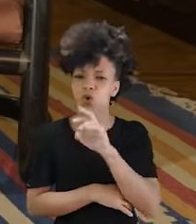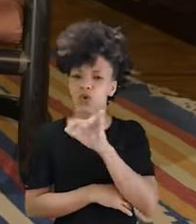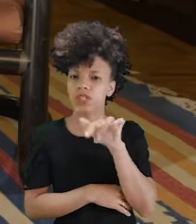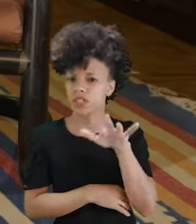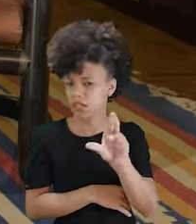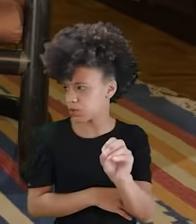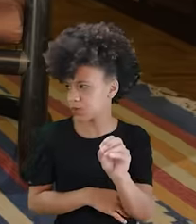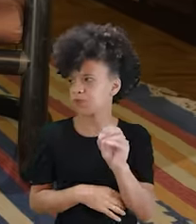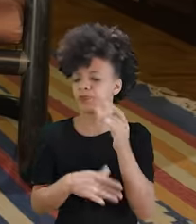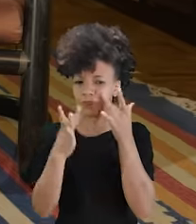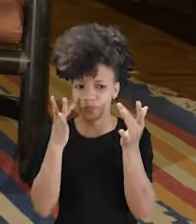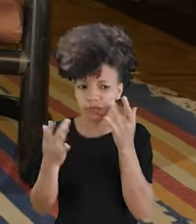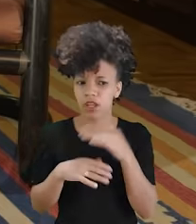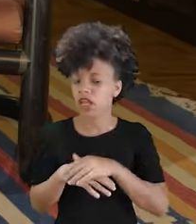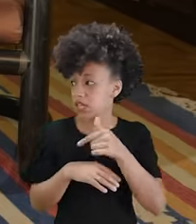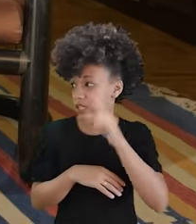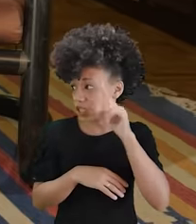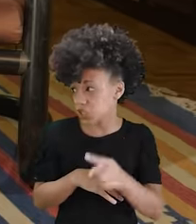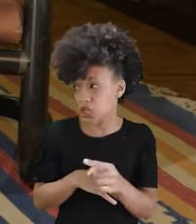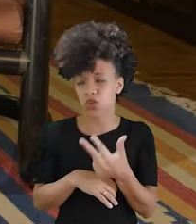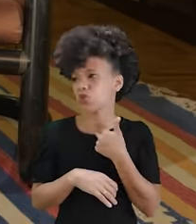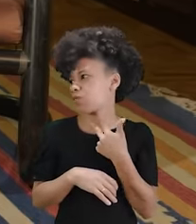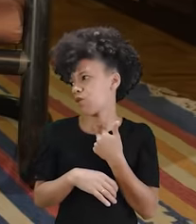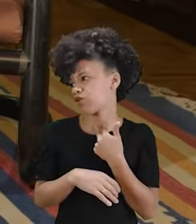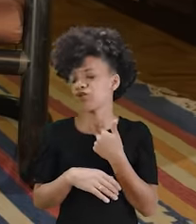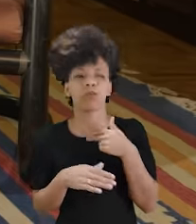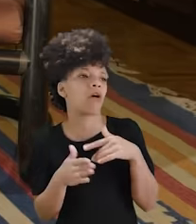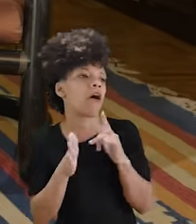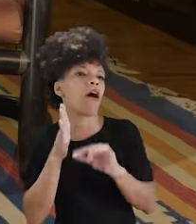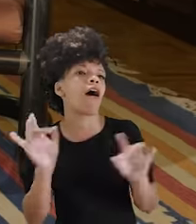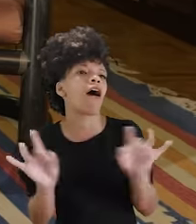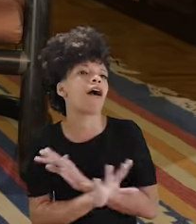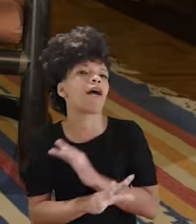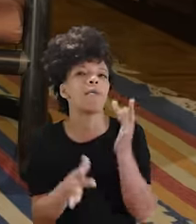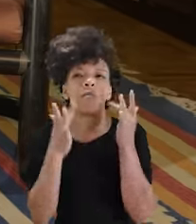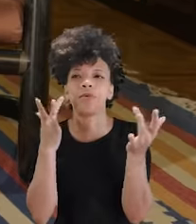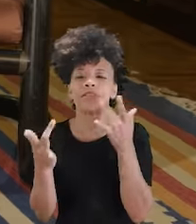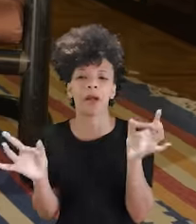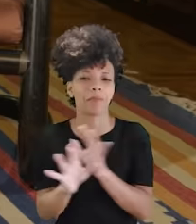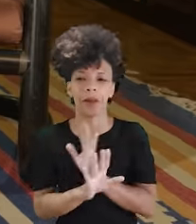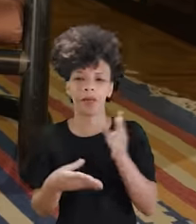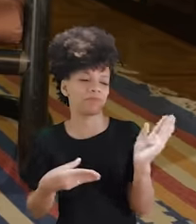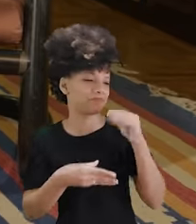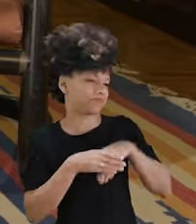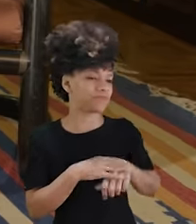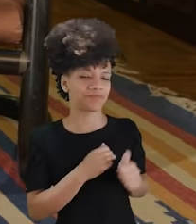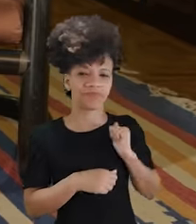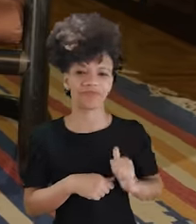Cruzeiro como stand-up que fica lá 7 dias não pode sair no meio do mar fala Acabou meu show